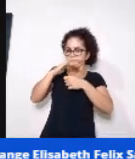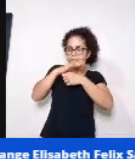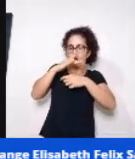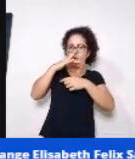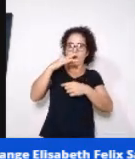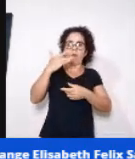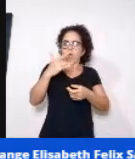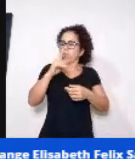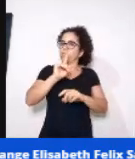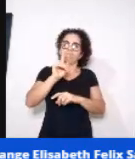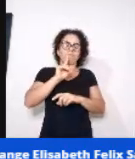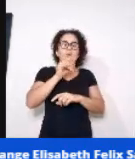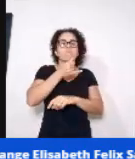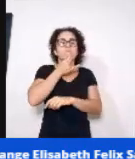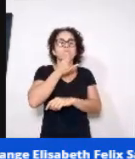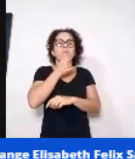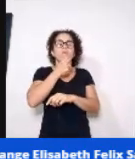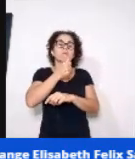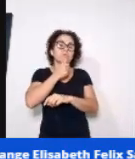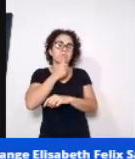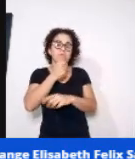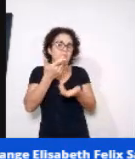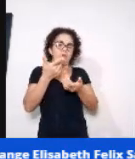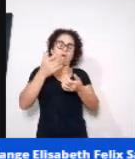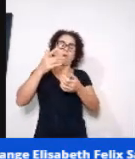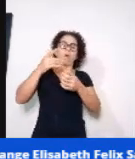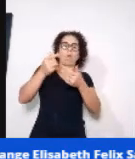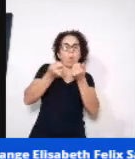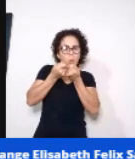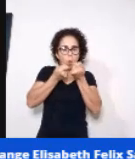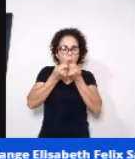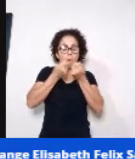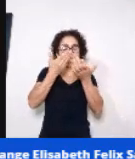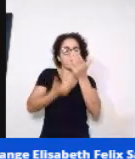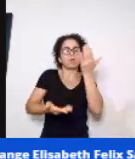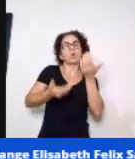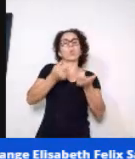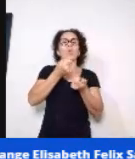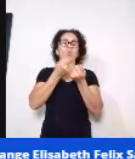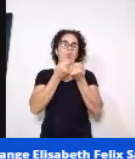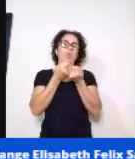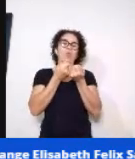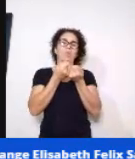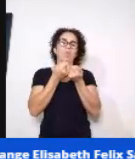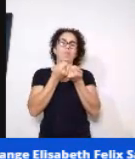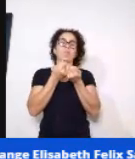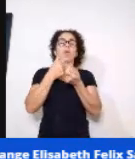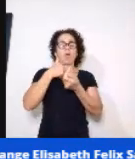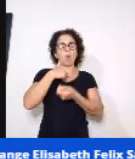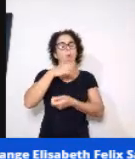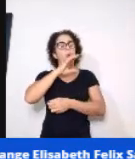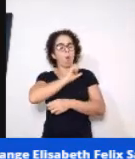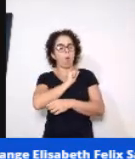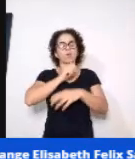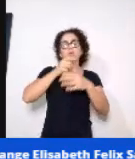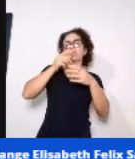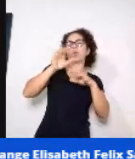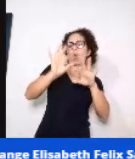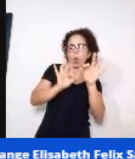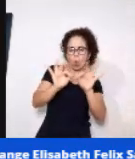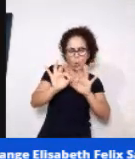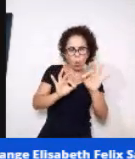o controle, porque eu vou perder o controle, né? Eu gosto das coisas bem organizadas, eu também sou